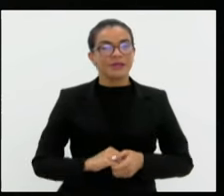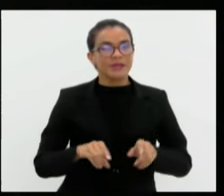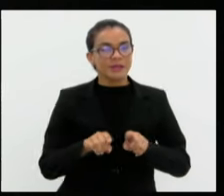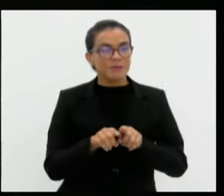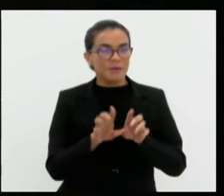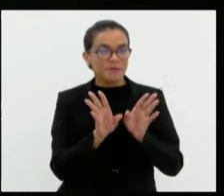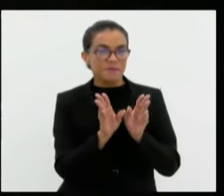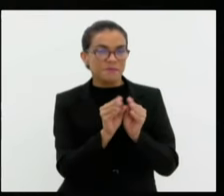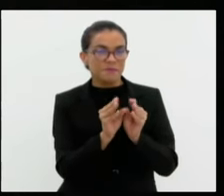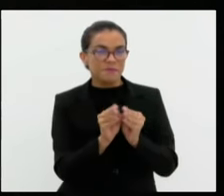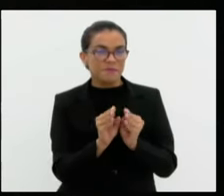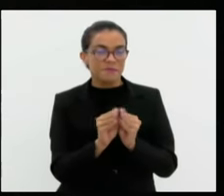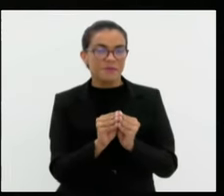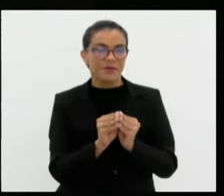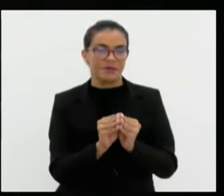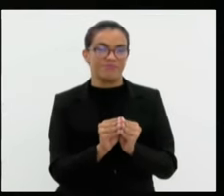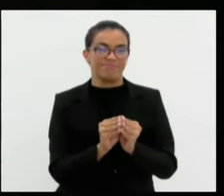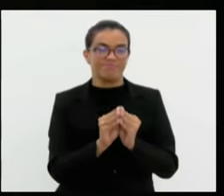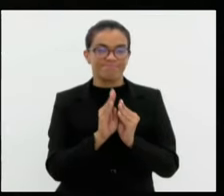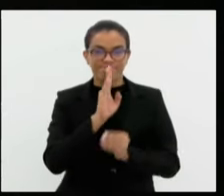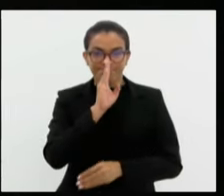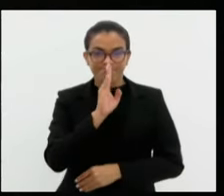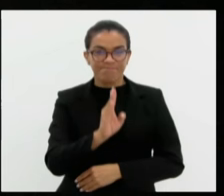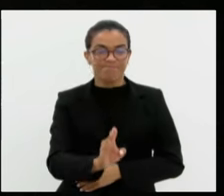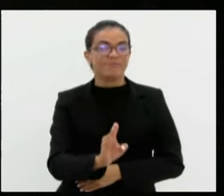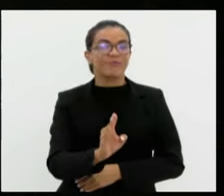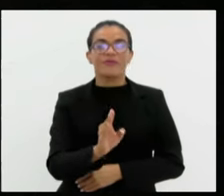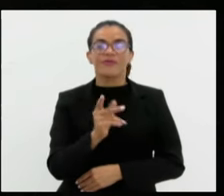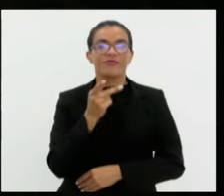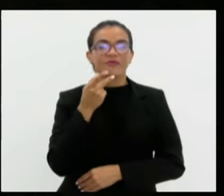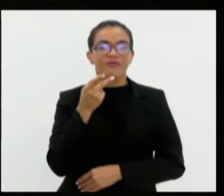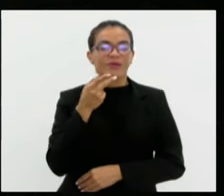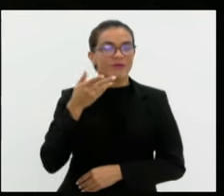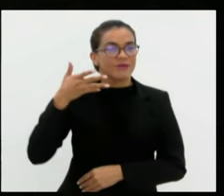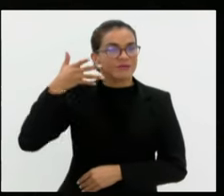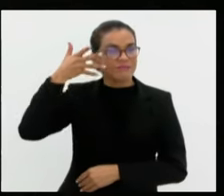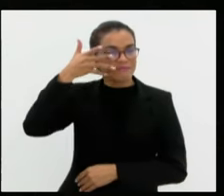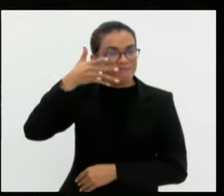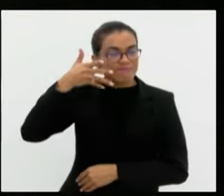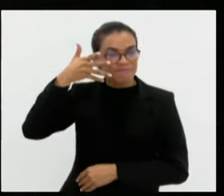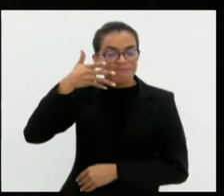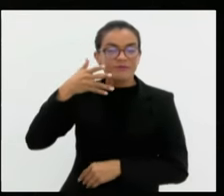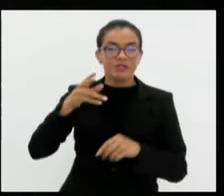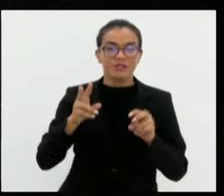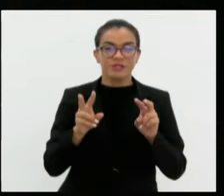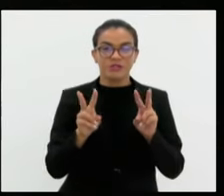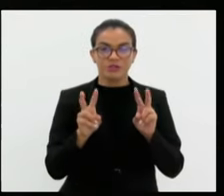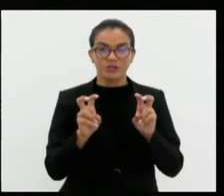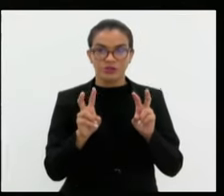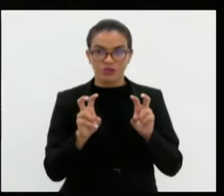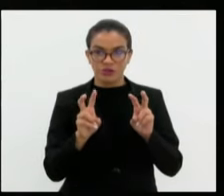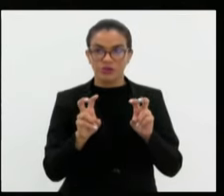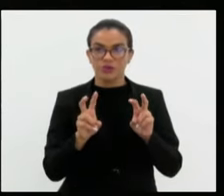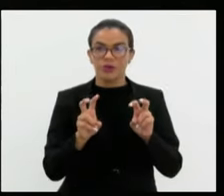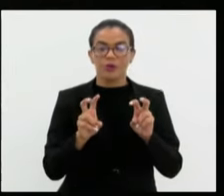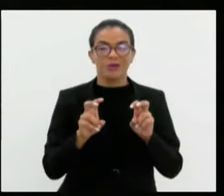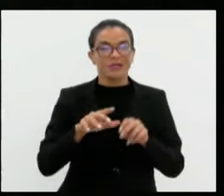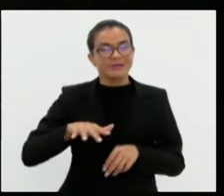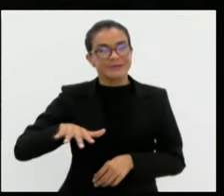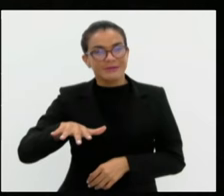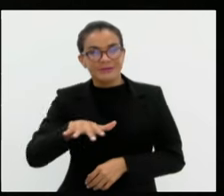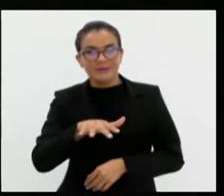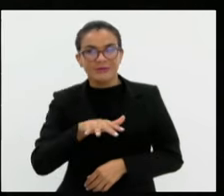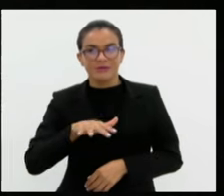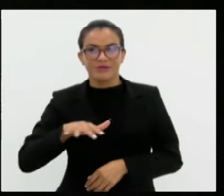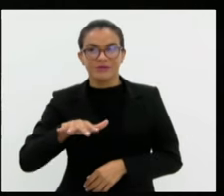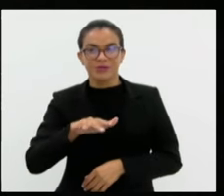breve, muito objetiva, fazer uma fala em relação a essa situação que